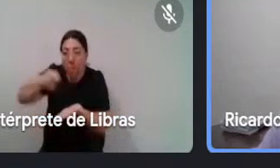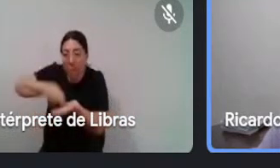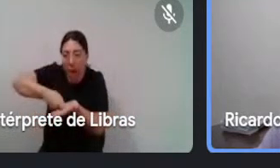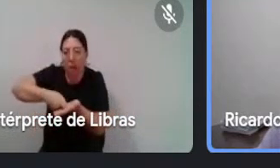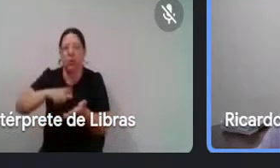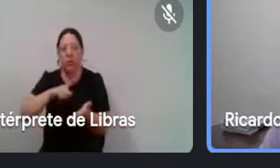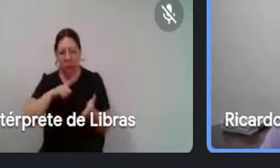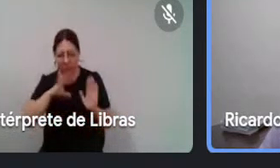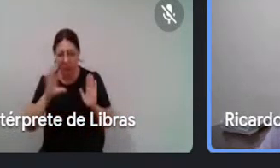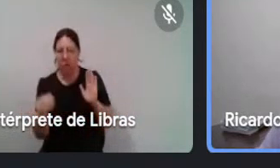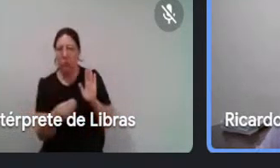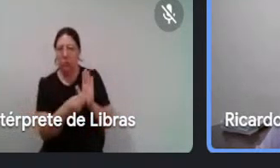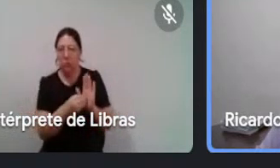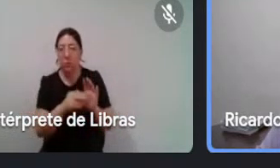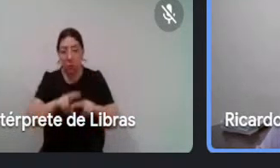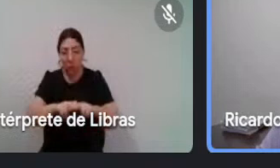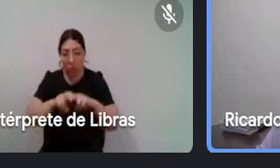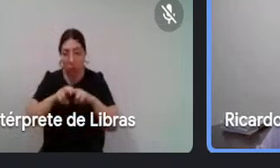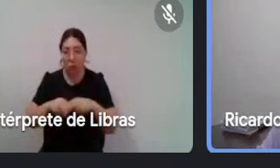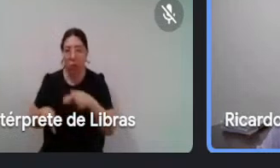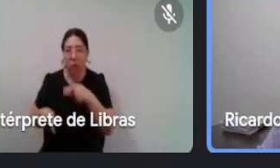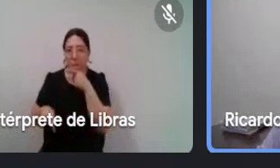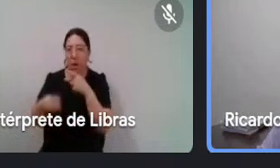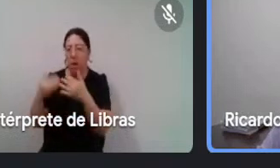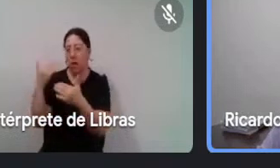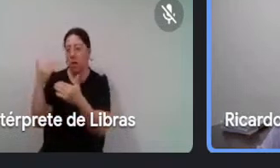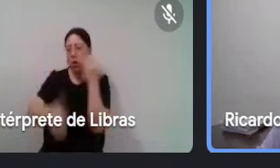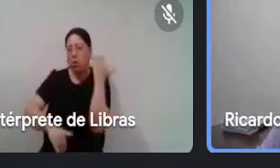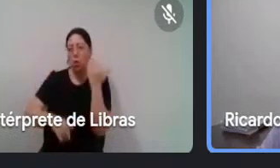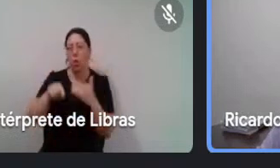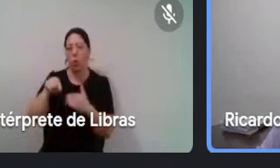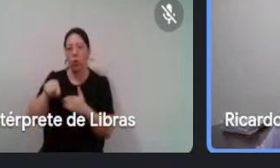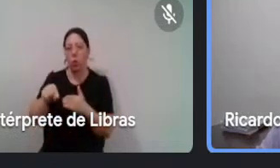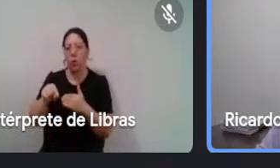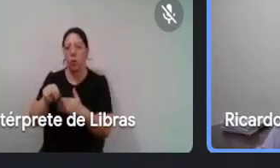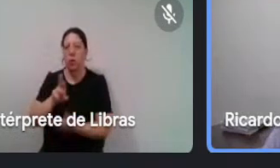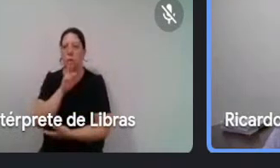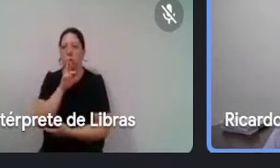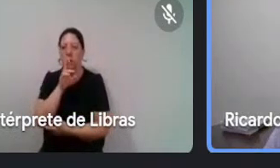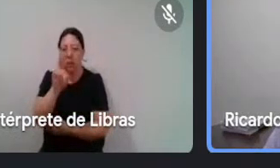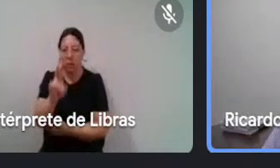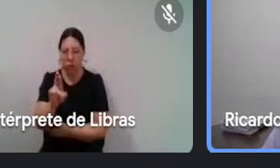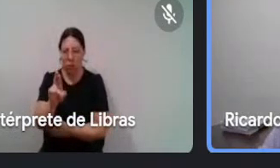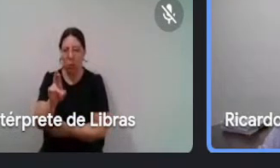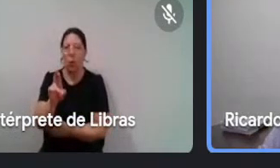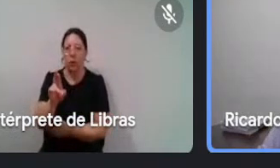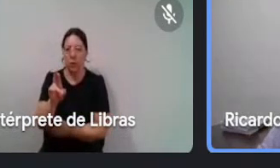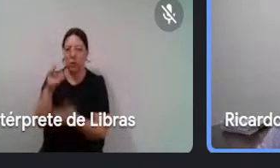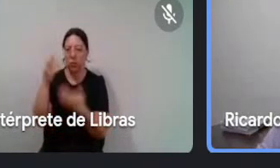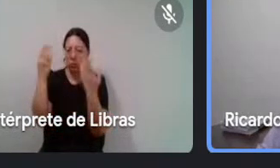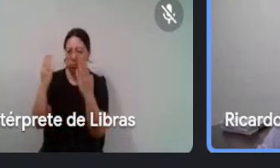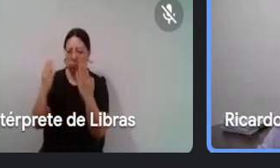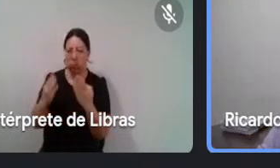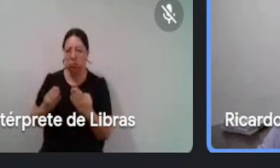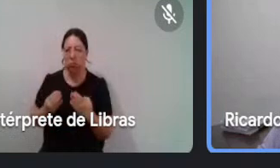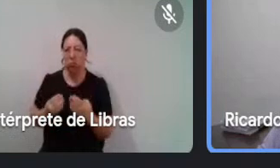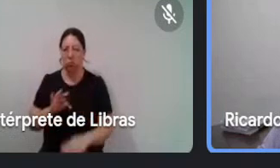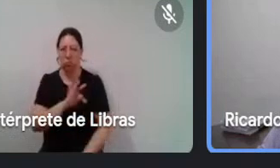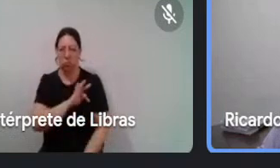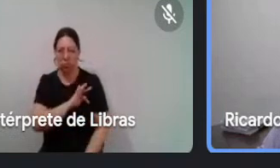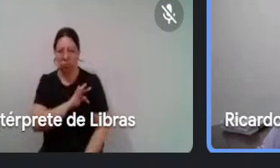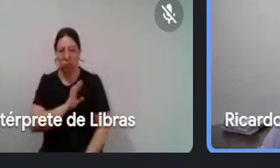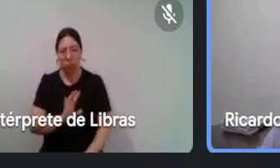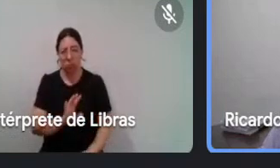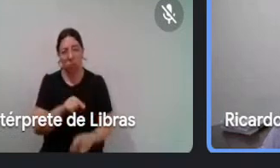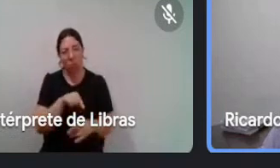com o parecer técnico, sentido de irregularidade na emissão dessas notas fiscais. de valores diminutos, mas que foi